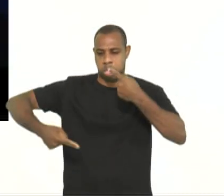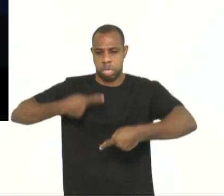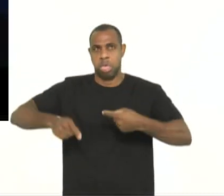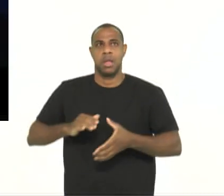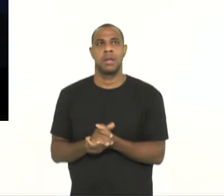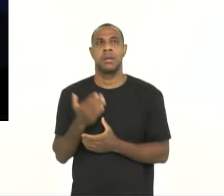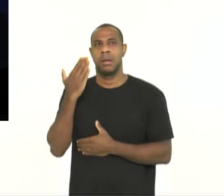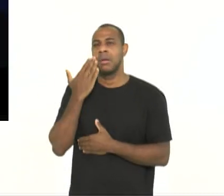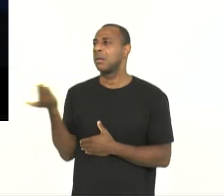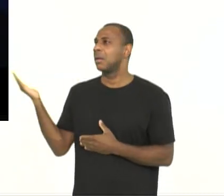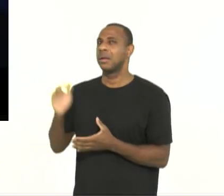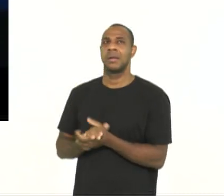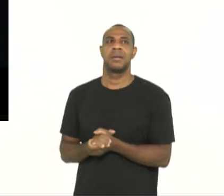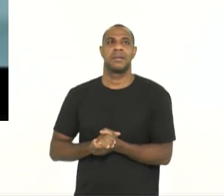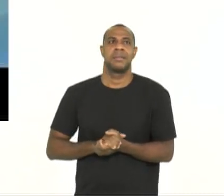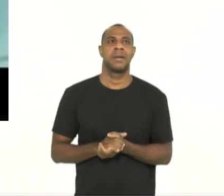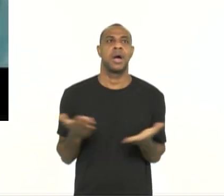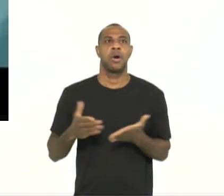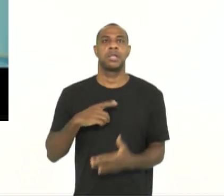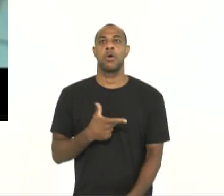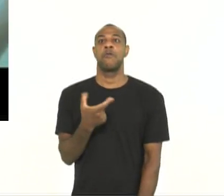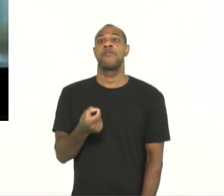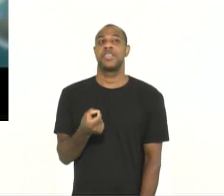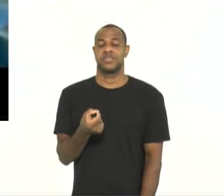Agora, são 20 delas.